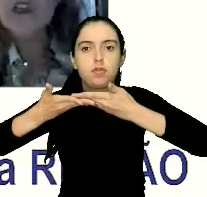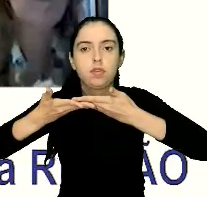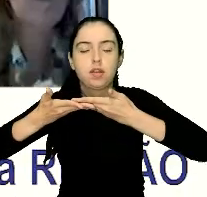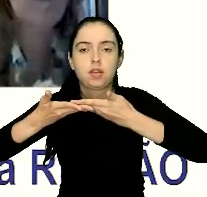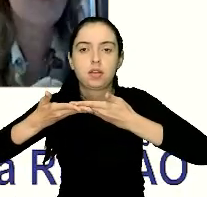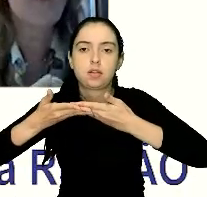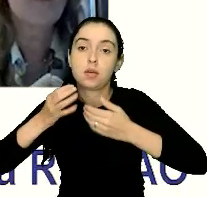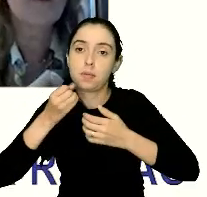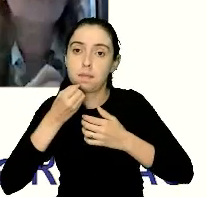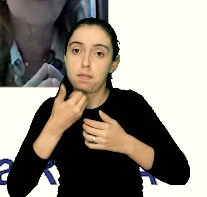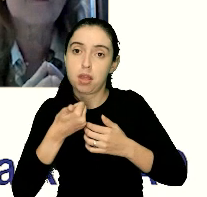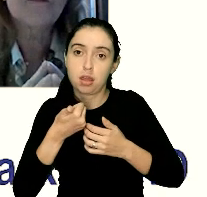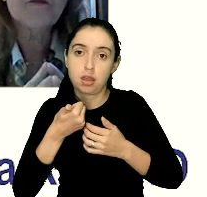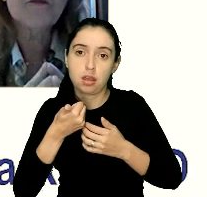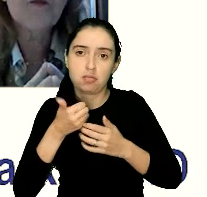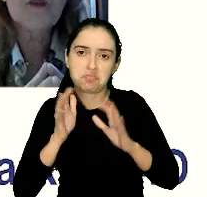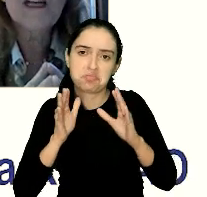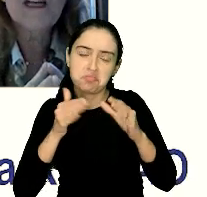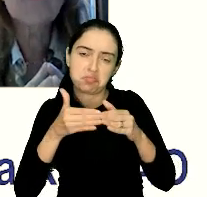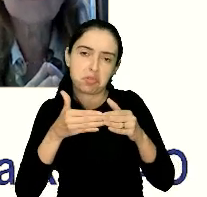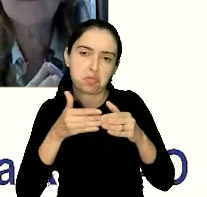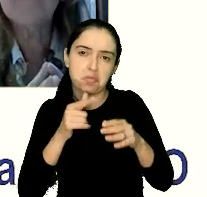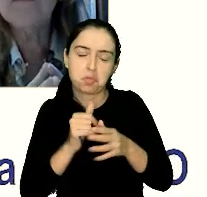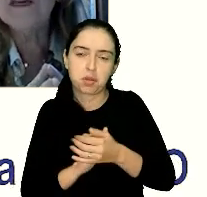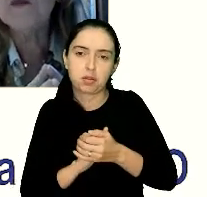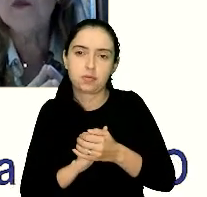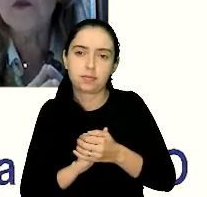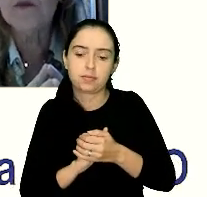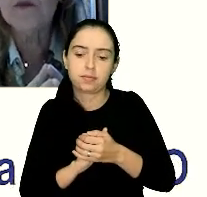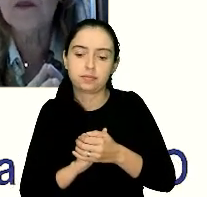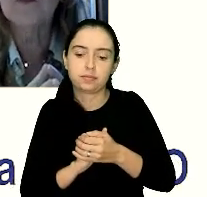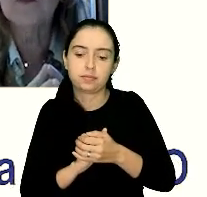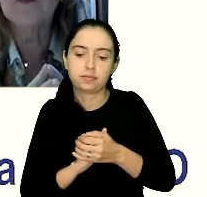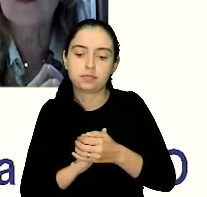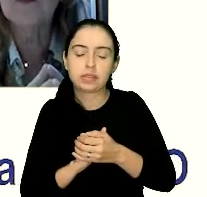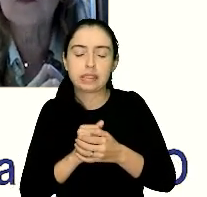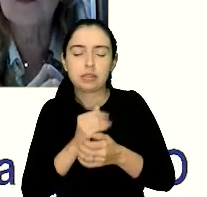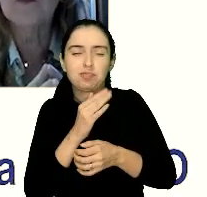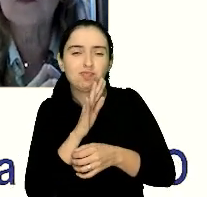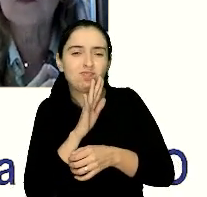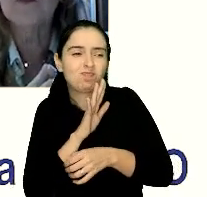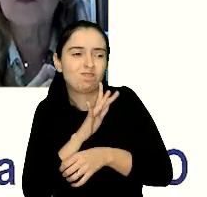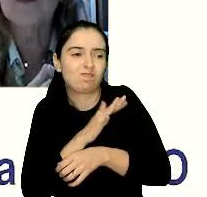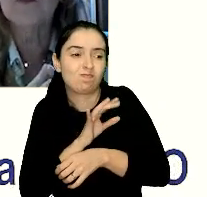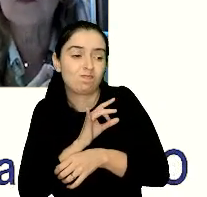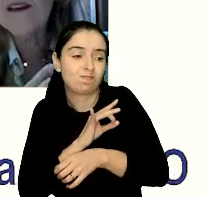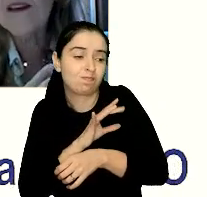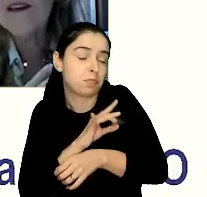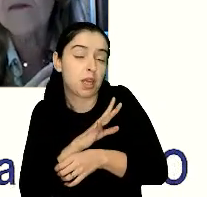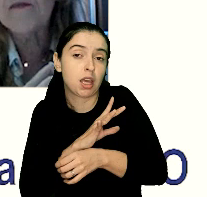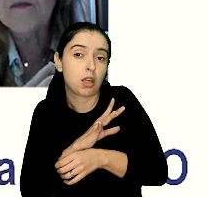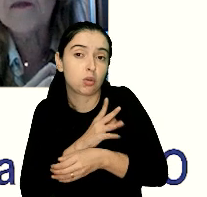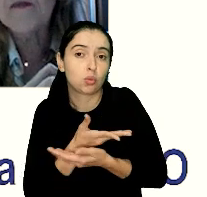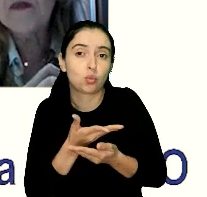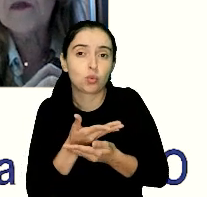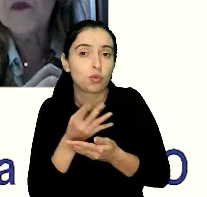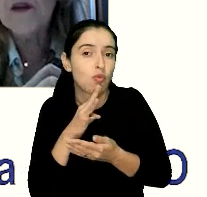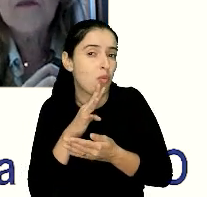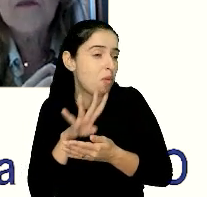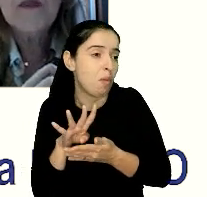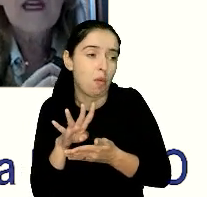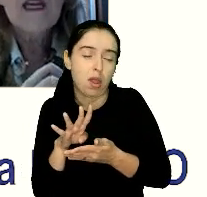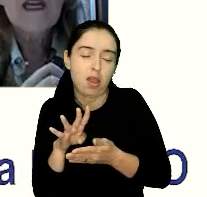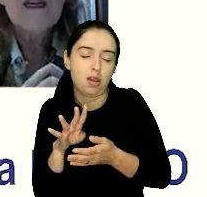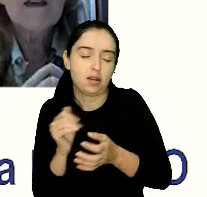bem em determinado momento. As pessoas têm medo daquilo que elas não conhecem,